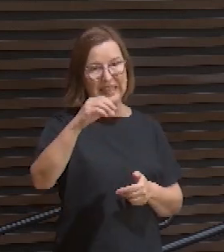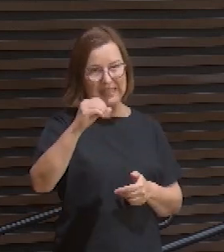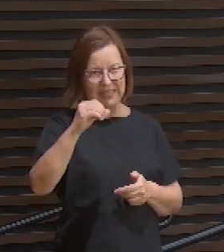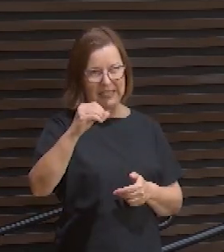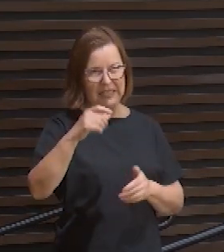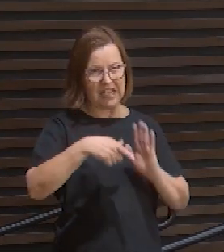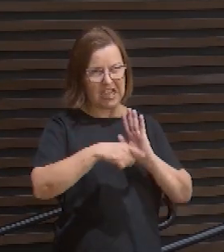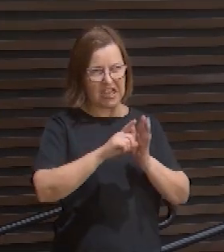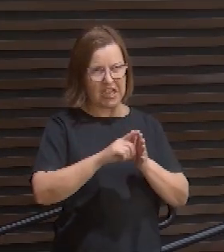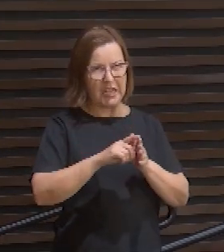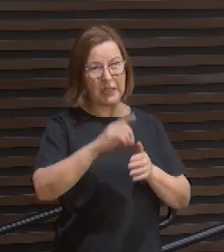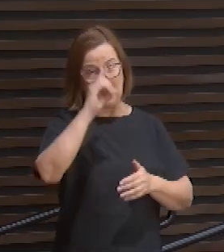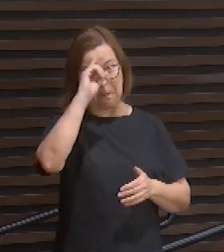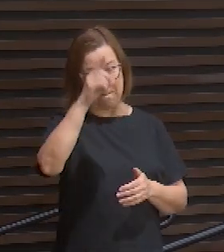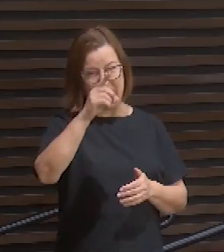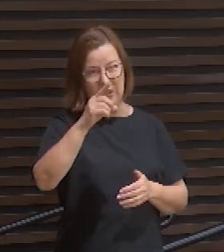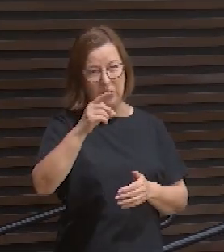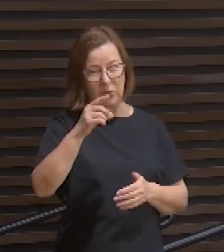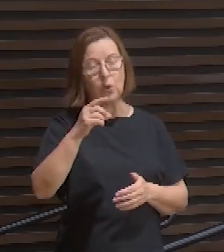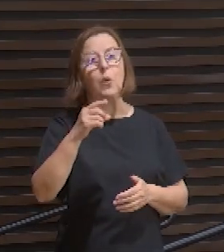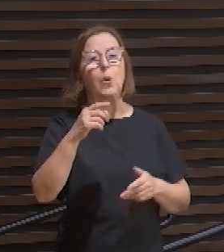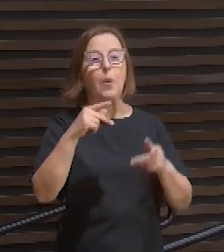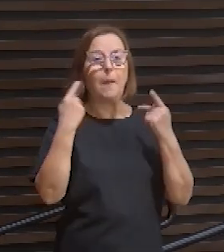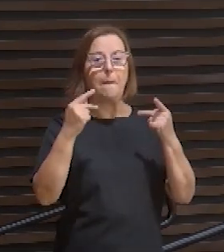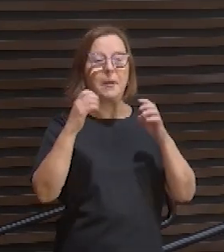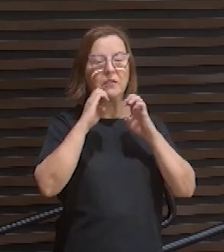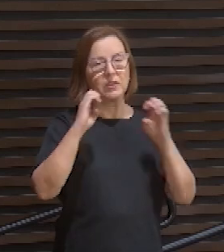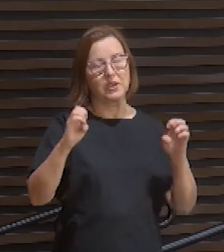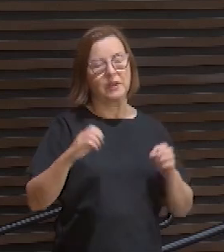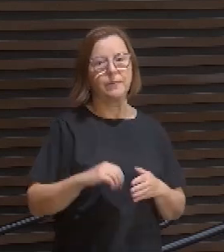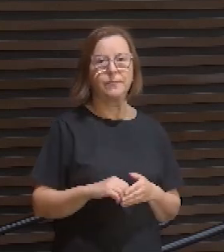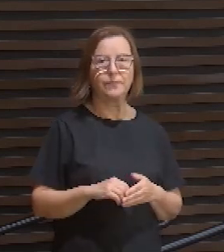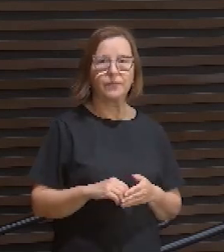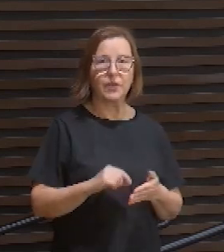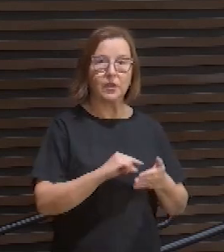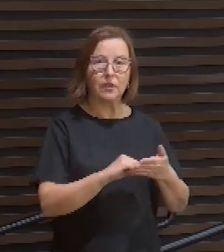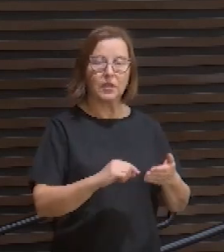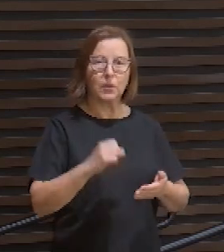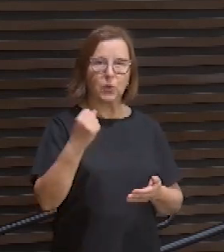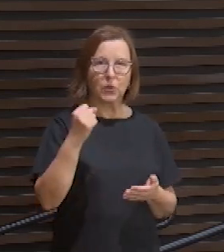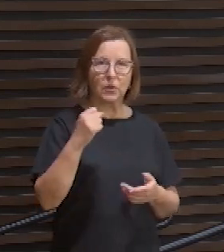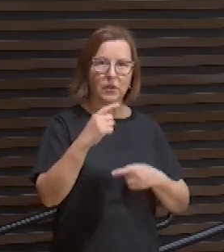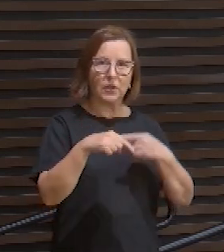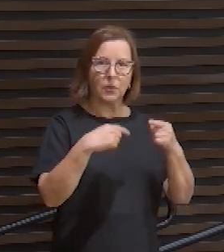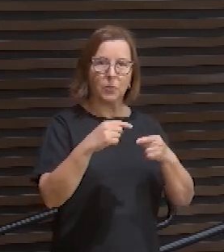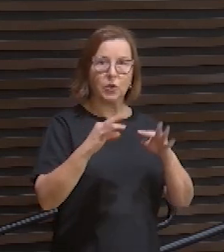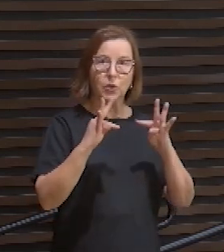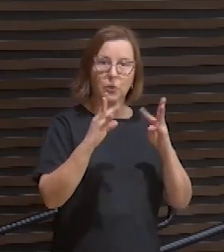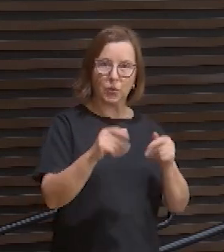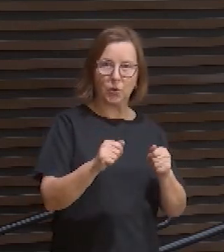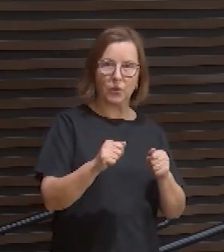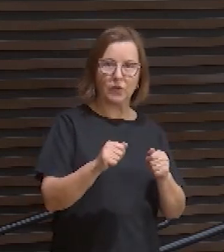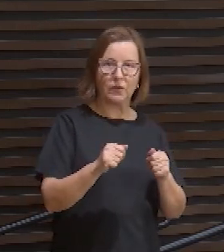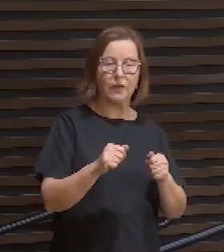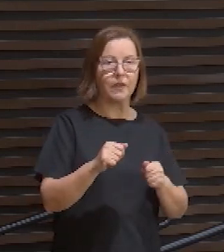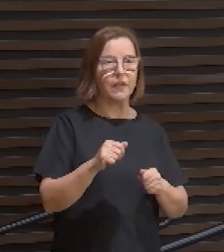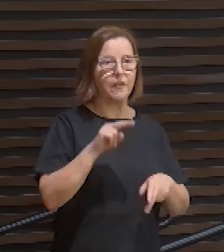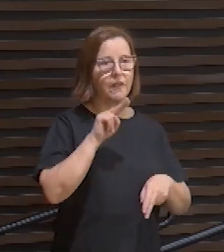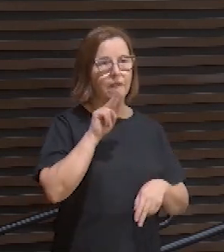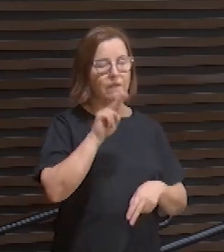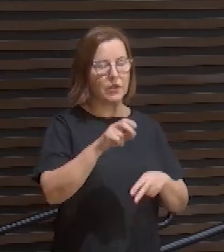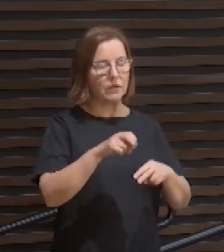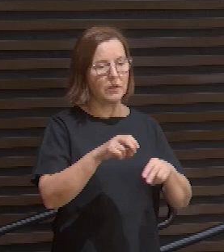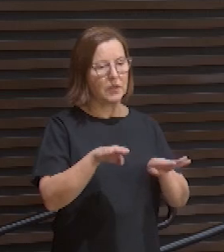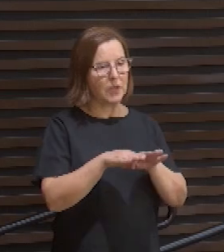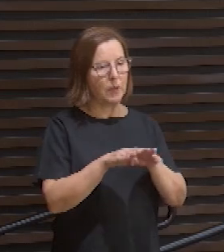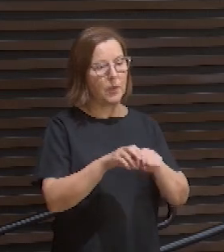foram chamados apóstolos também. E afinal, versículo 8, depois de todos, foi visto também por mim, como